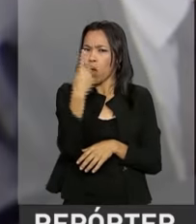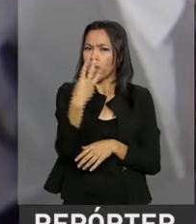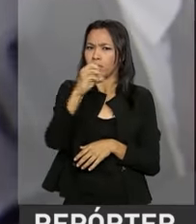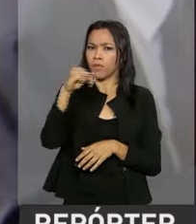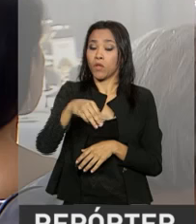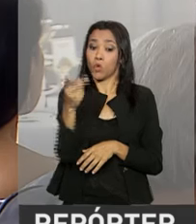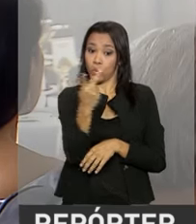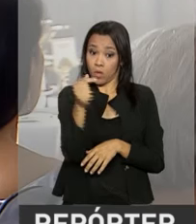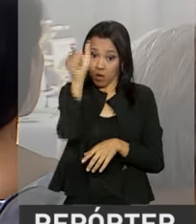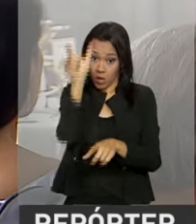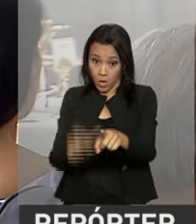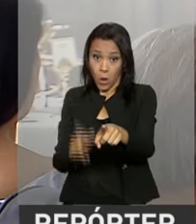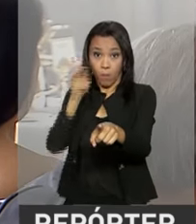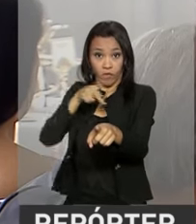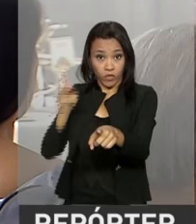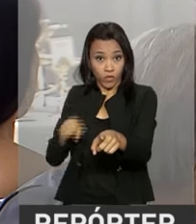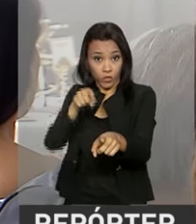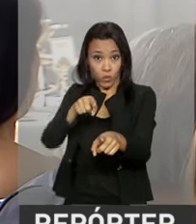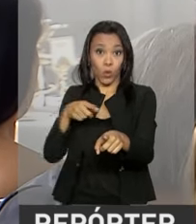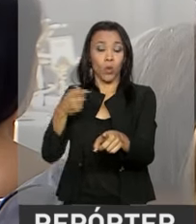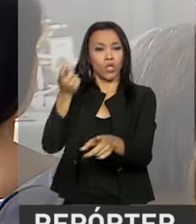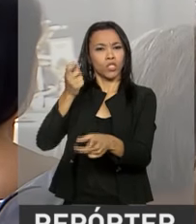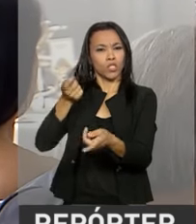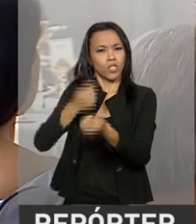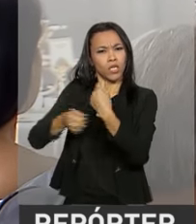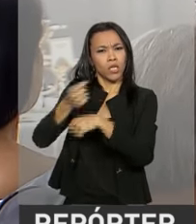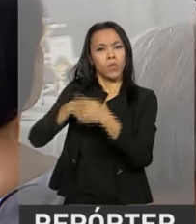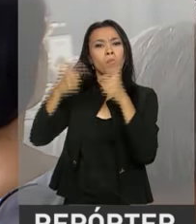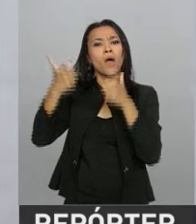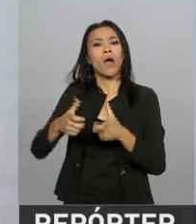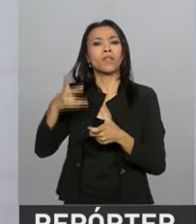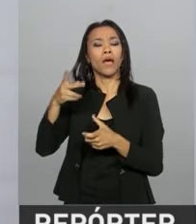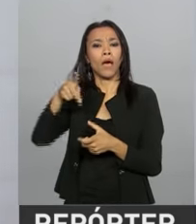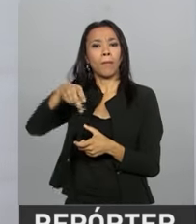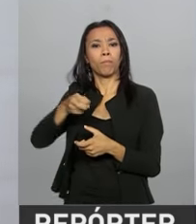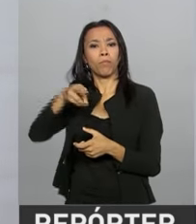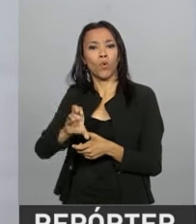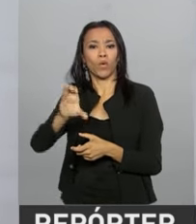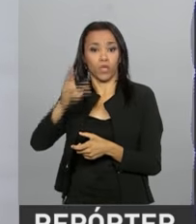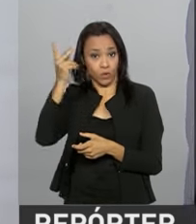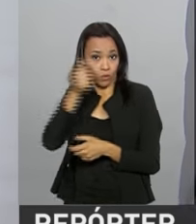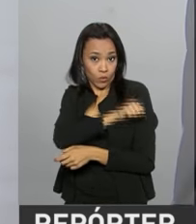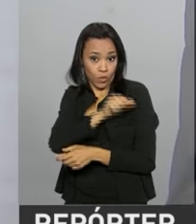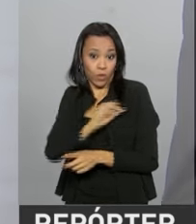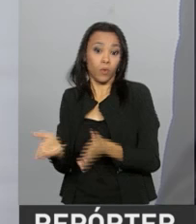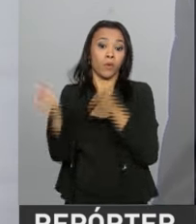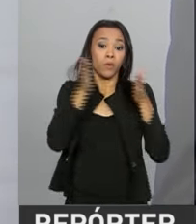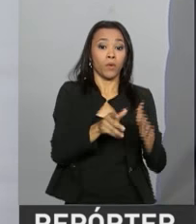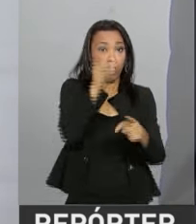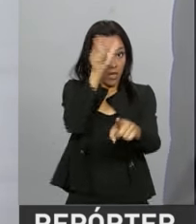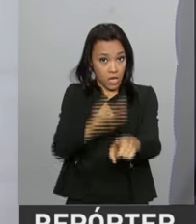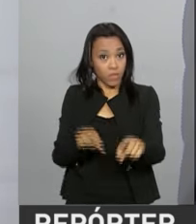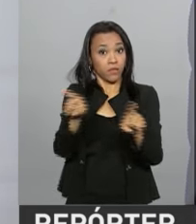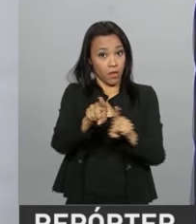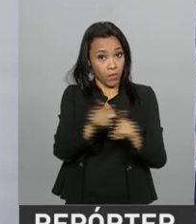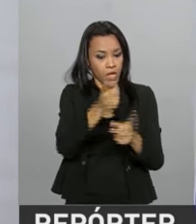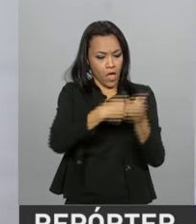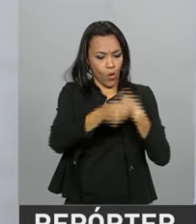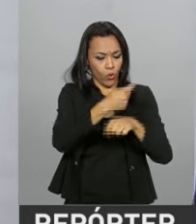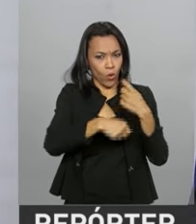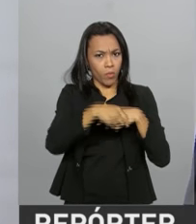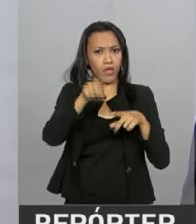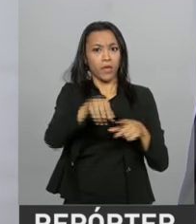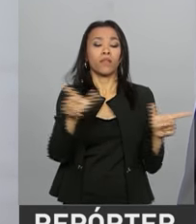José Márcio Camargo, do Departamento de Economia da PUC do Rio de Janeiro e Armando Castelar, do Instituto Brasileiro de Economia da